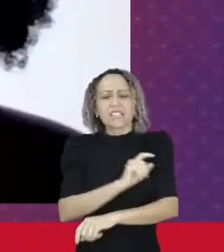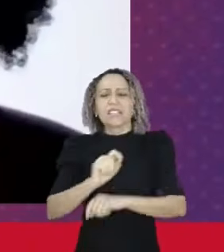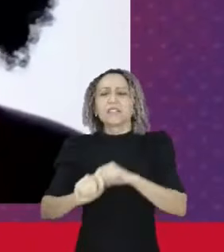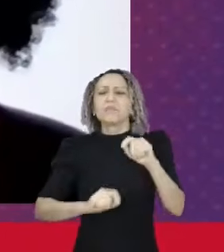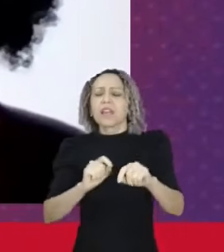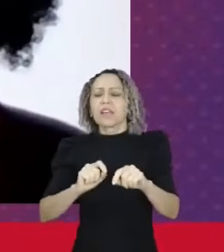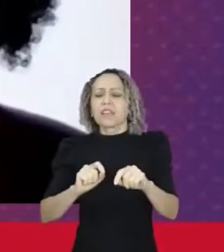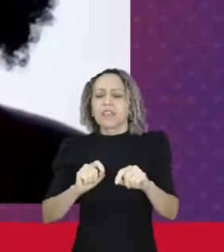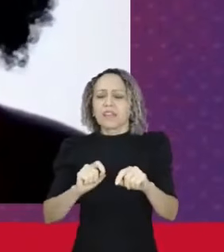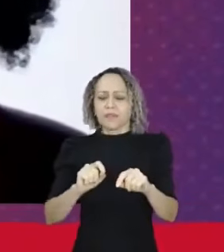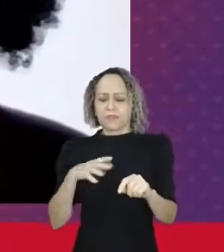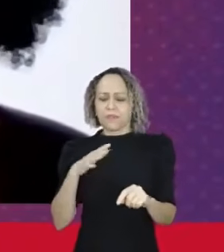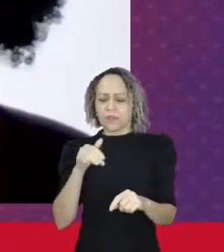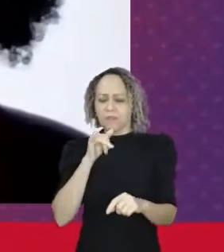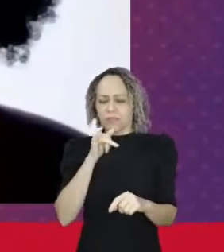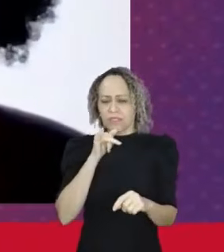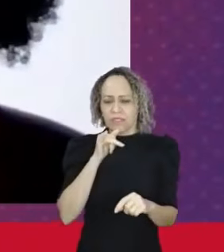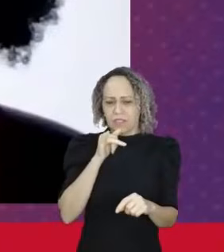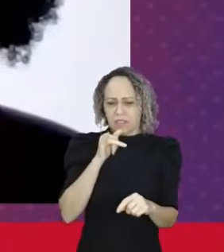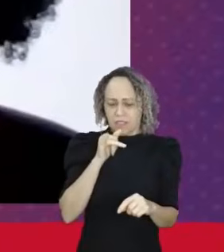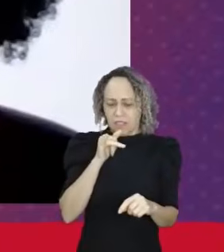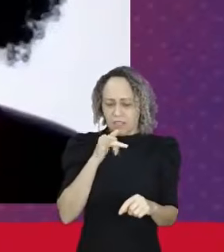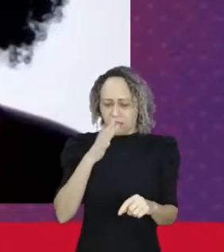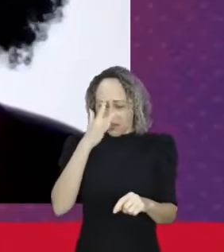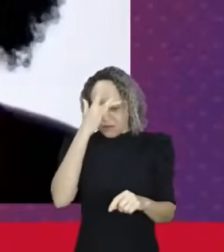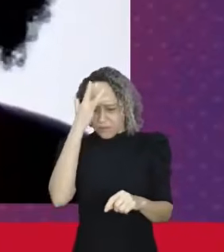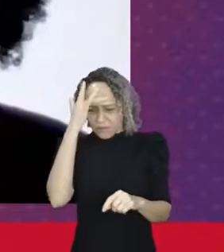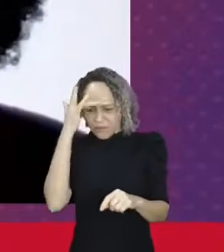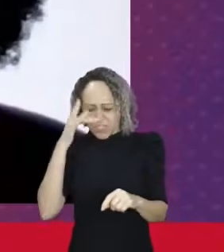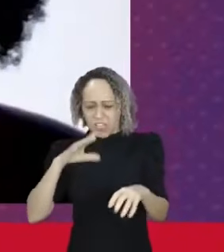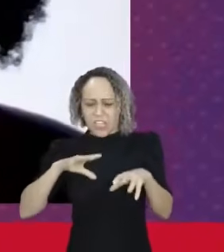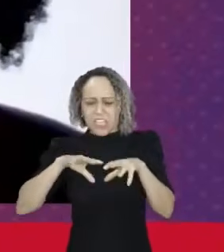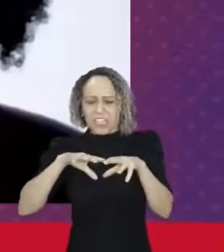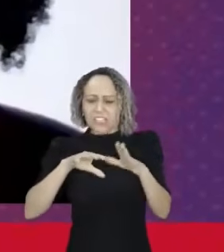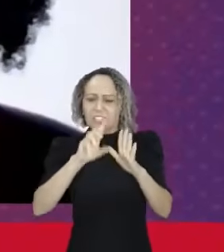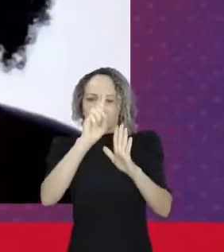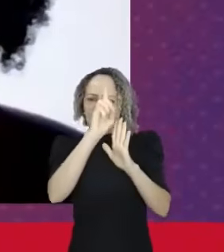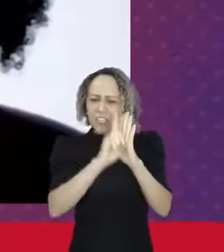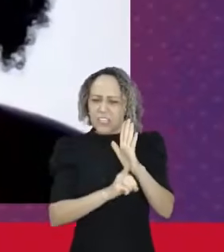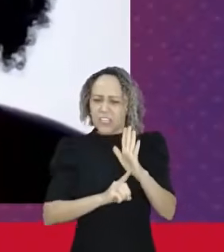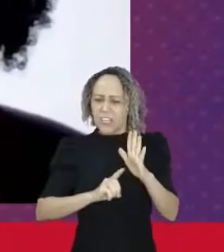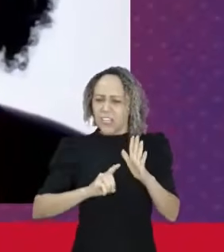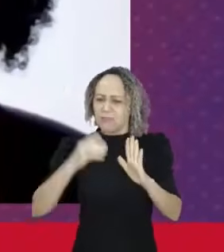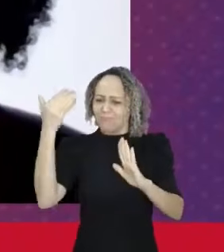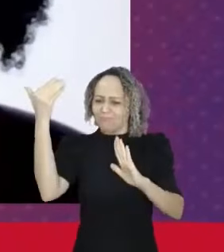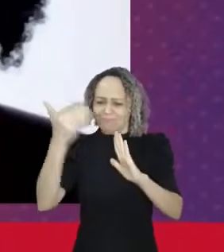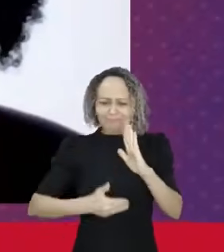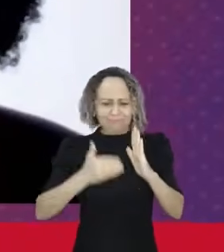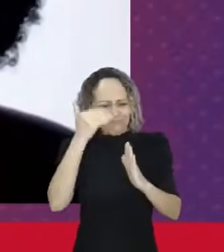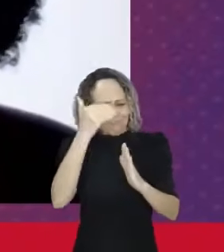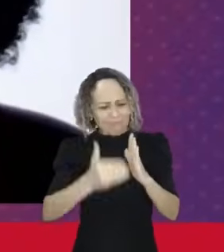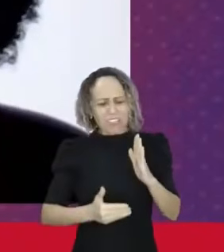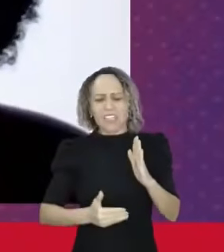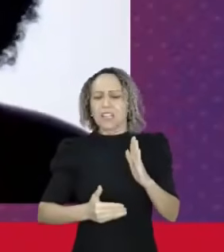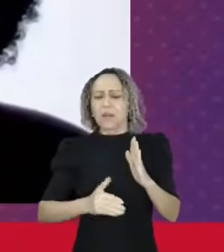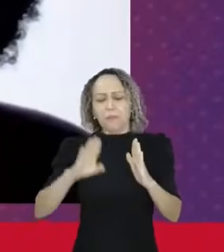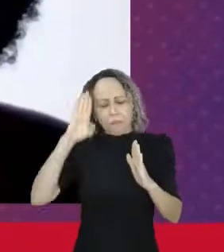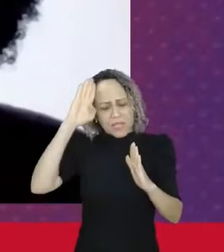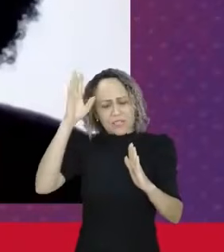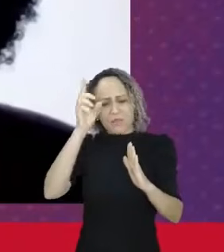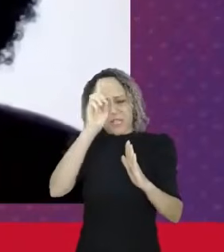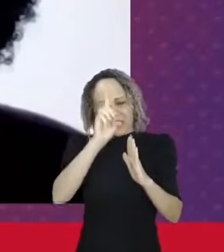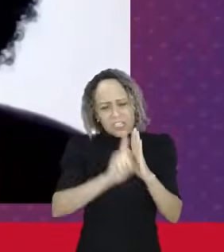de povos, principalmente de povos nativos, que se organiza